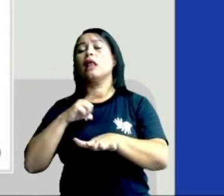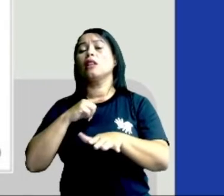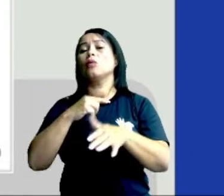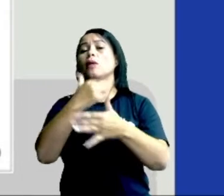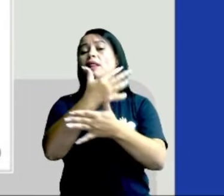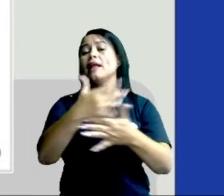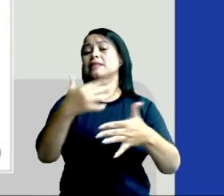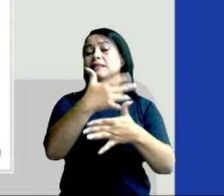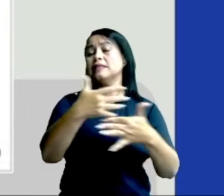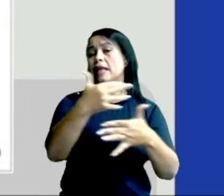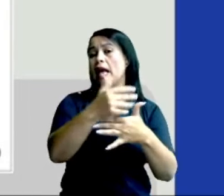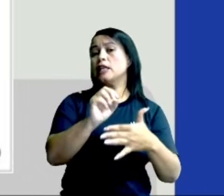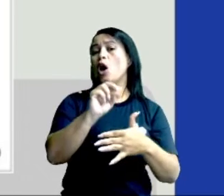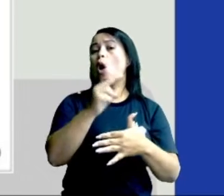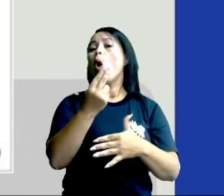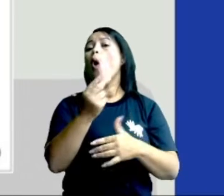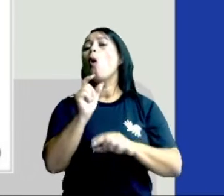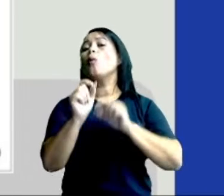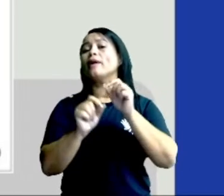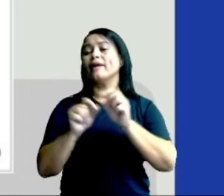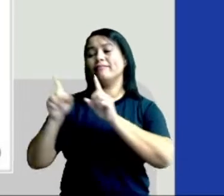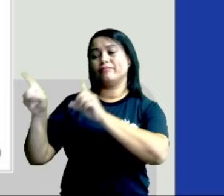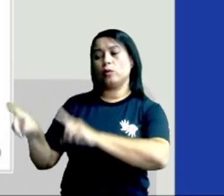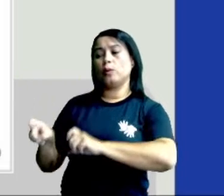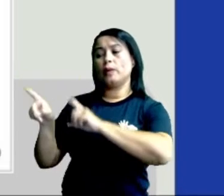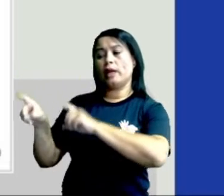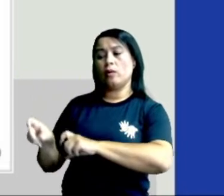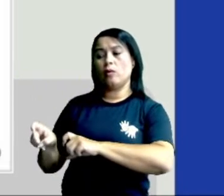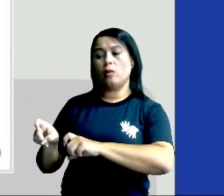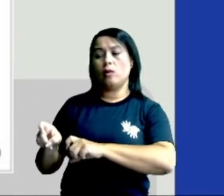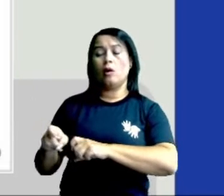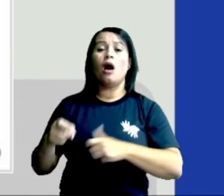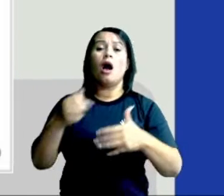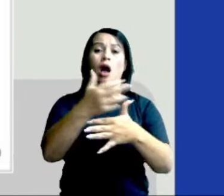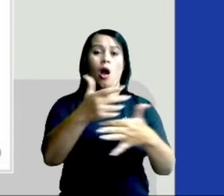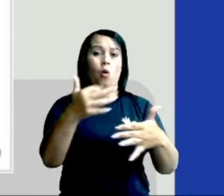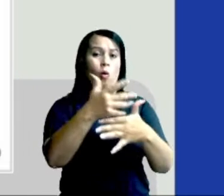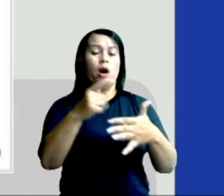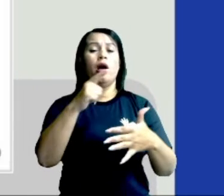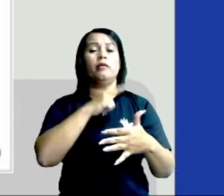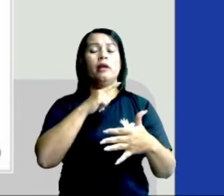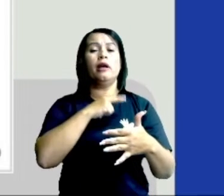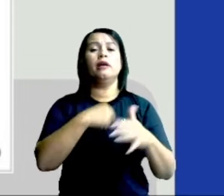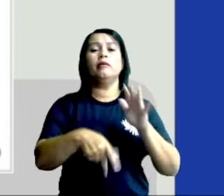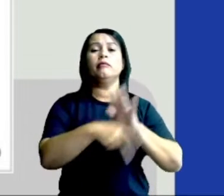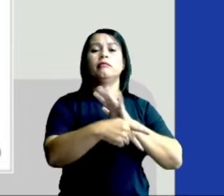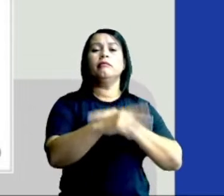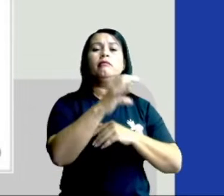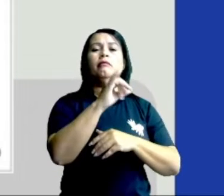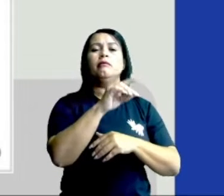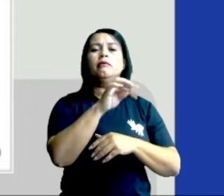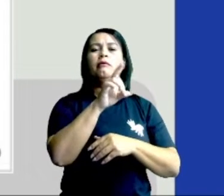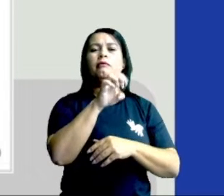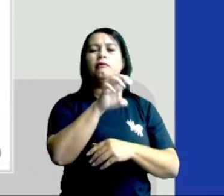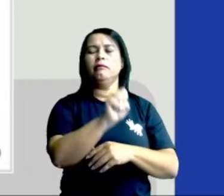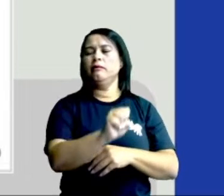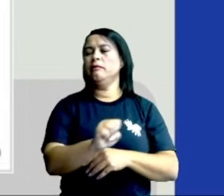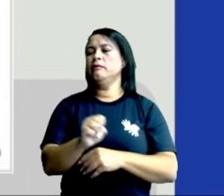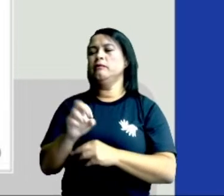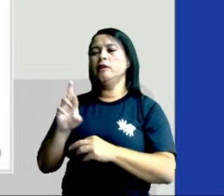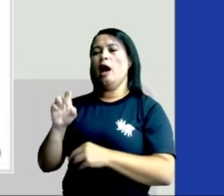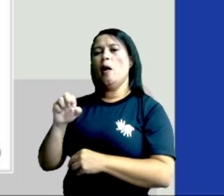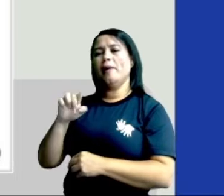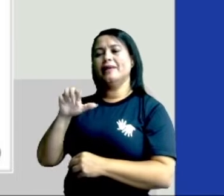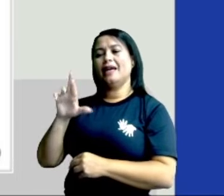urbana ou está fixada na região rural. A região urbana são nas cidades e a região rural seriam nos